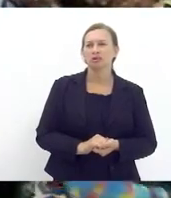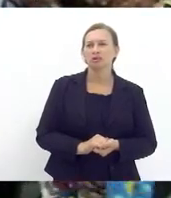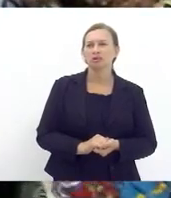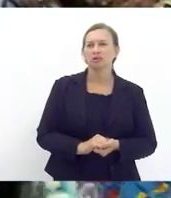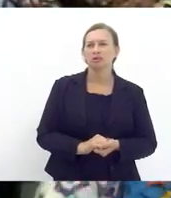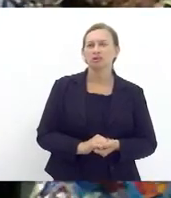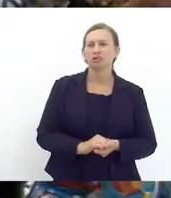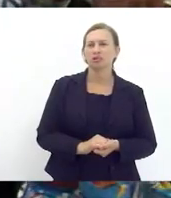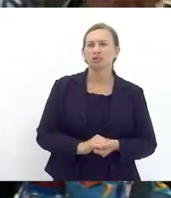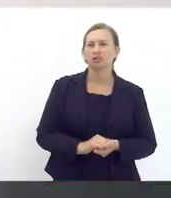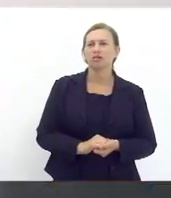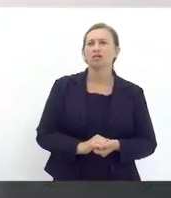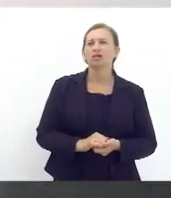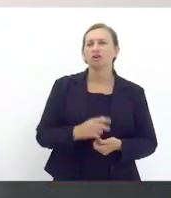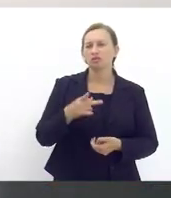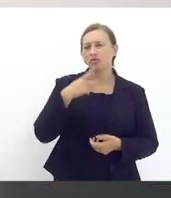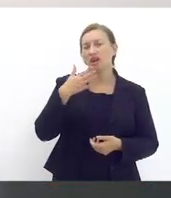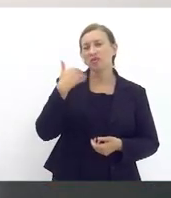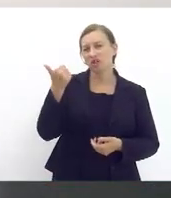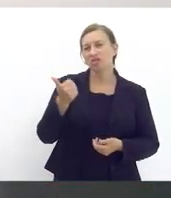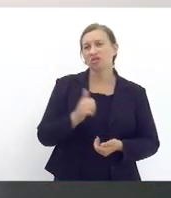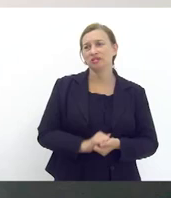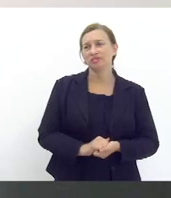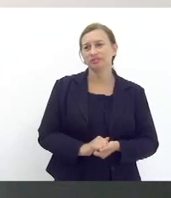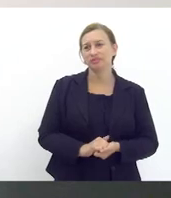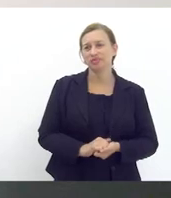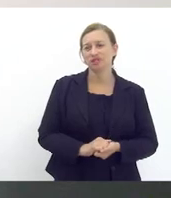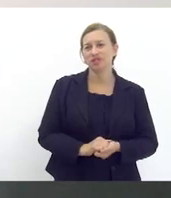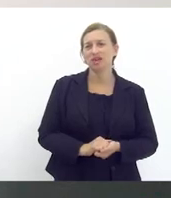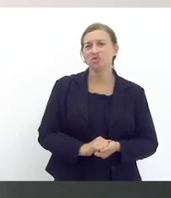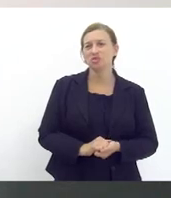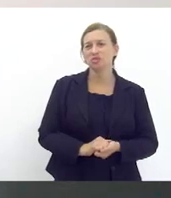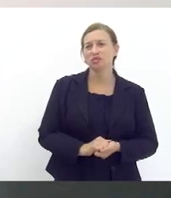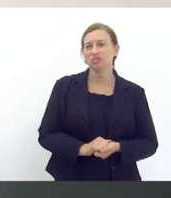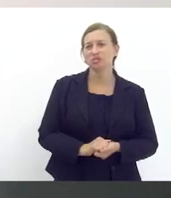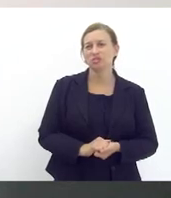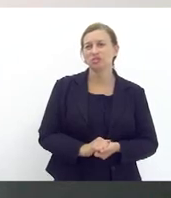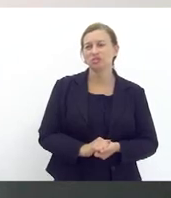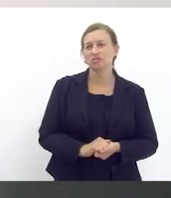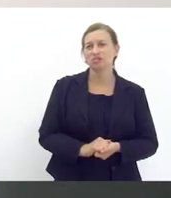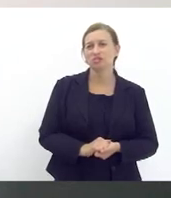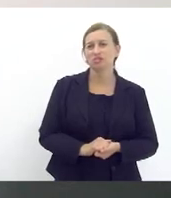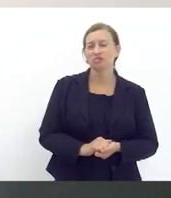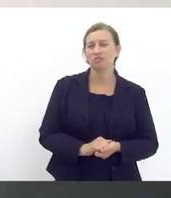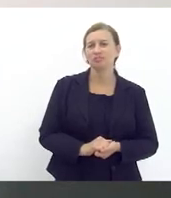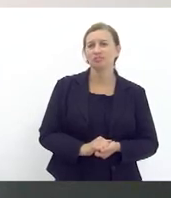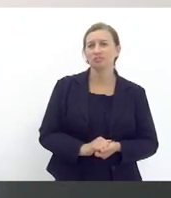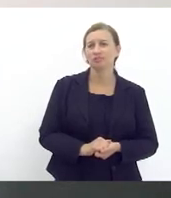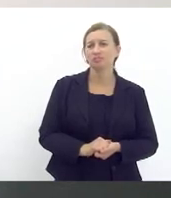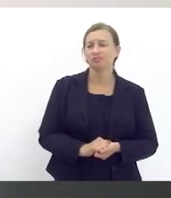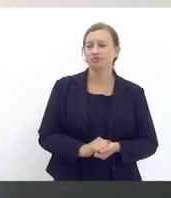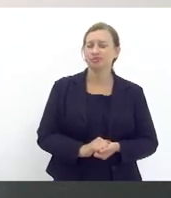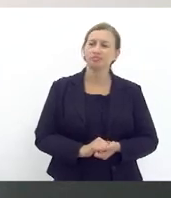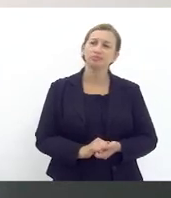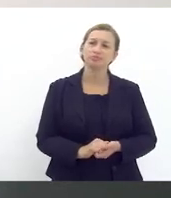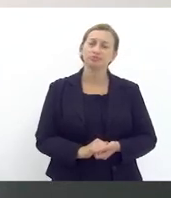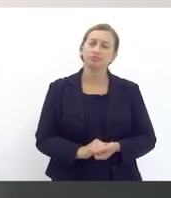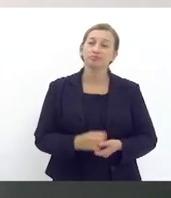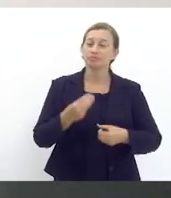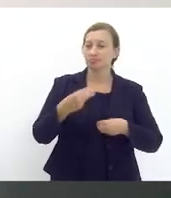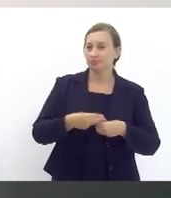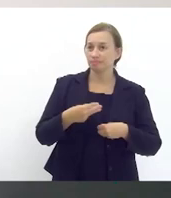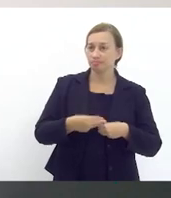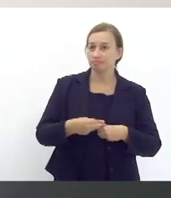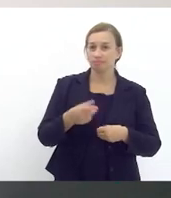eu vou comentar melhor então gente não pode é o seguinte tá assim o município